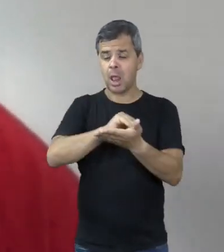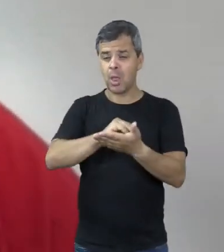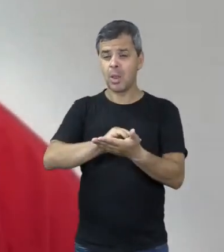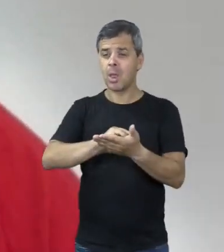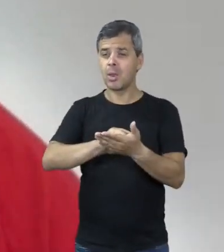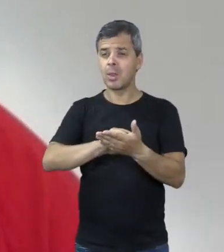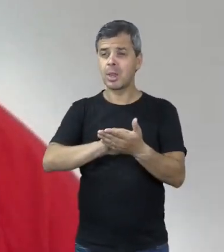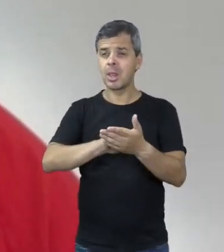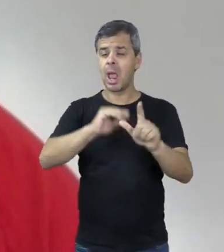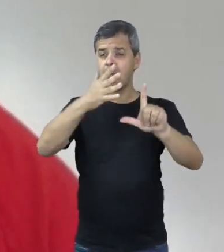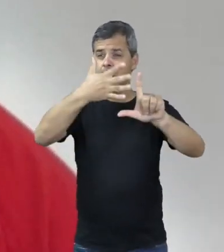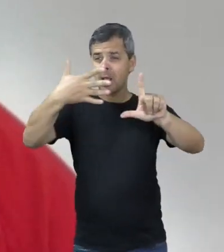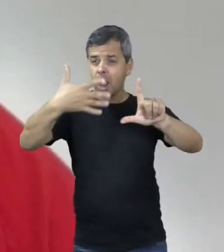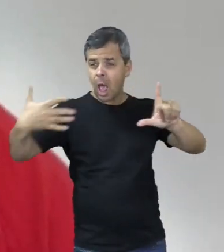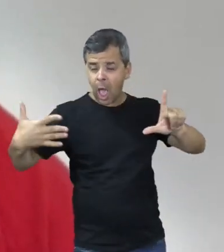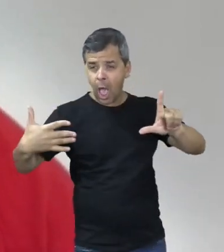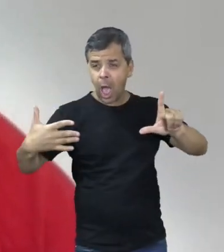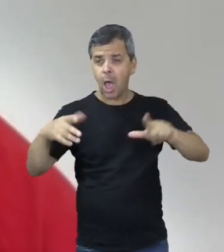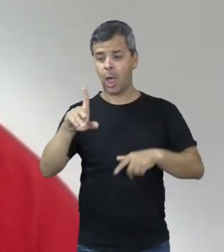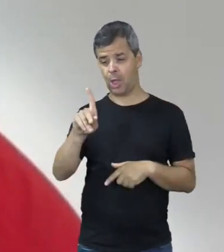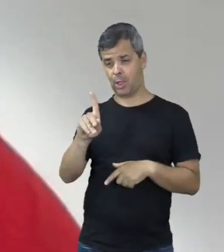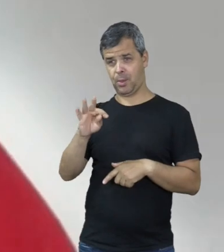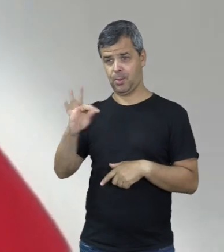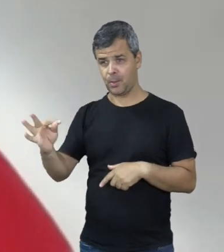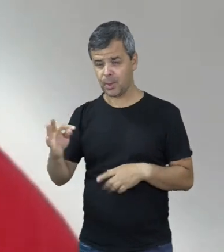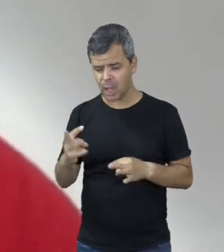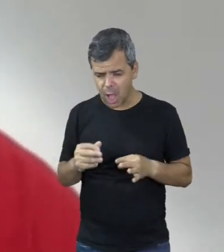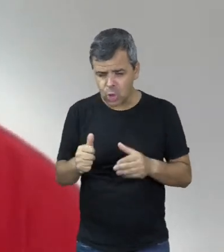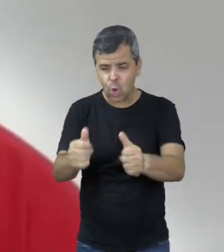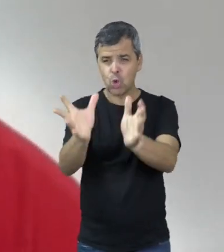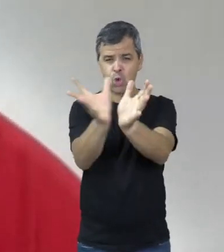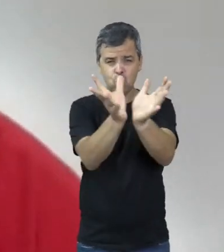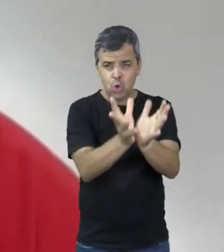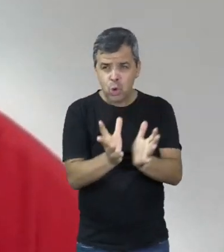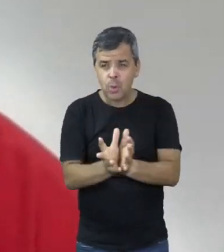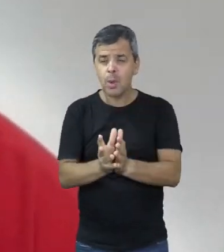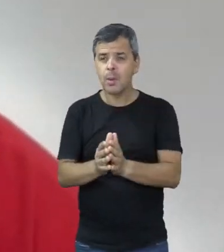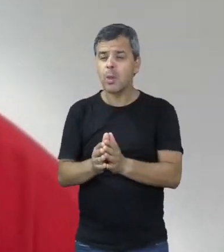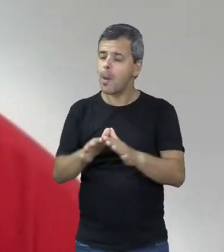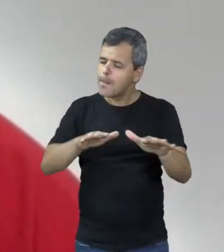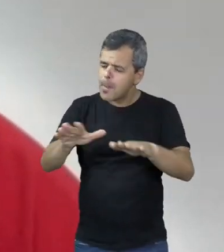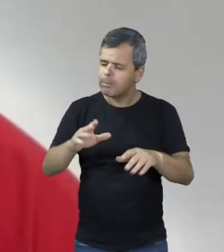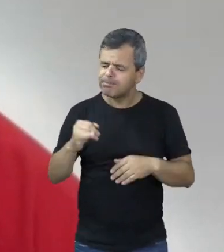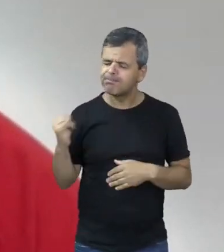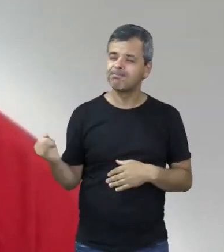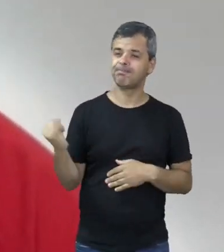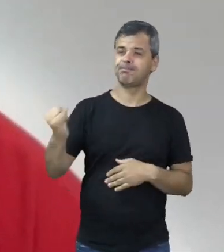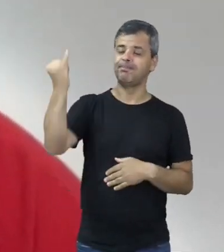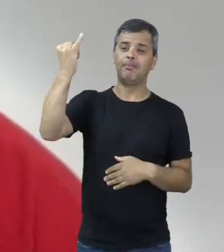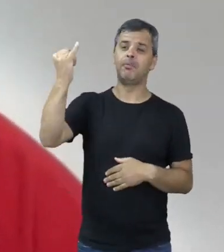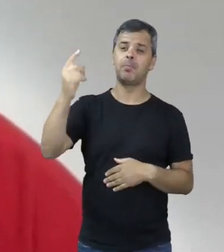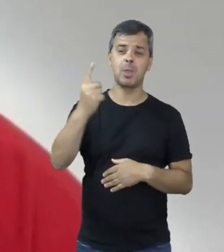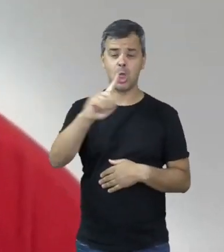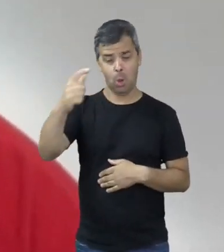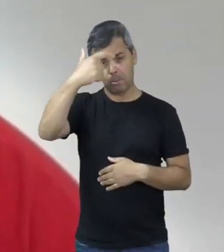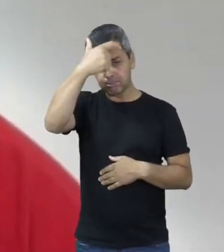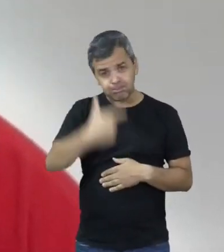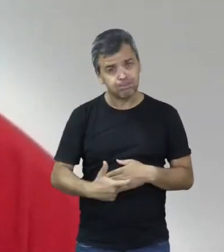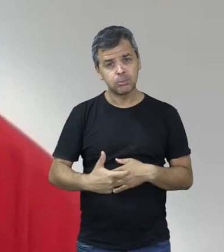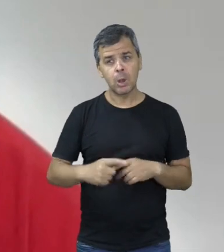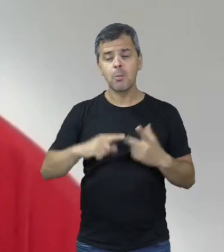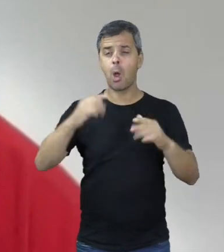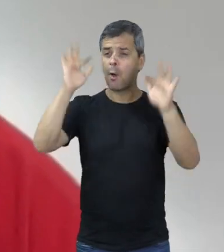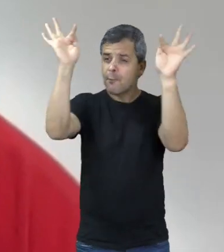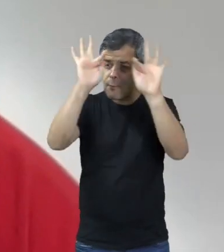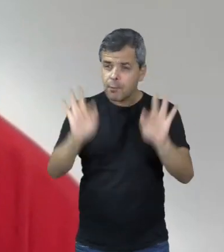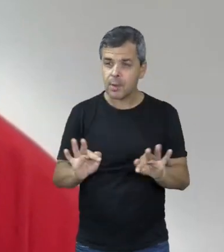LGBT, do Partido dos Trabalhadores, a toda a equipe aqui por proporcionar esse momento tão importante, não só para mim, que eu estou muito